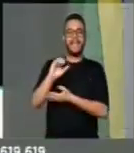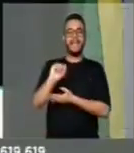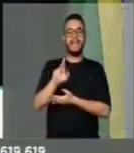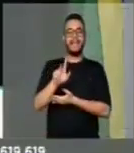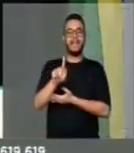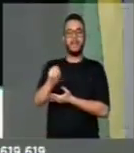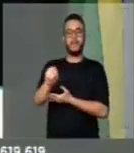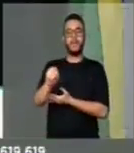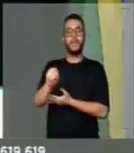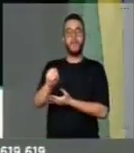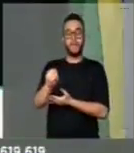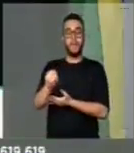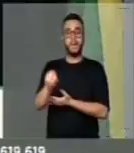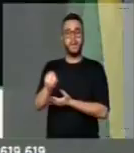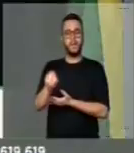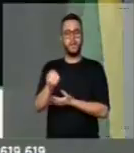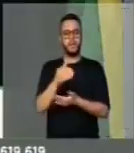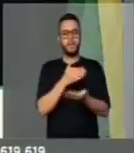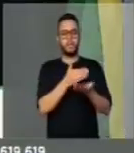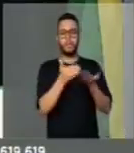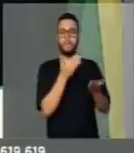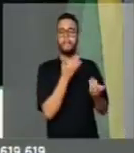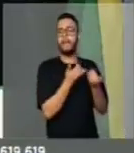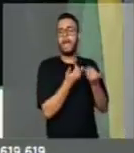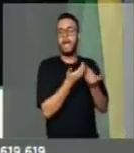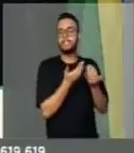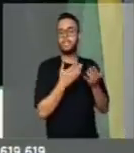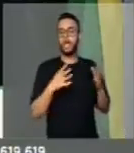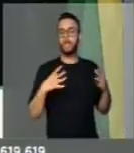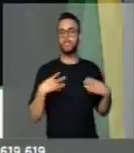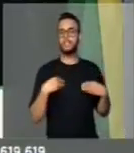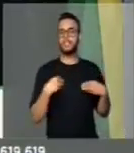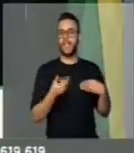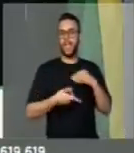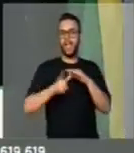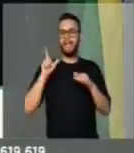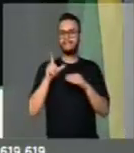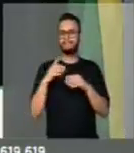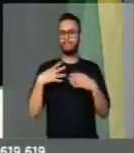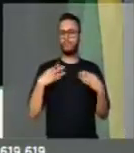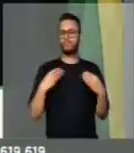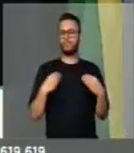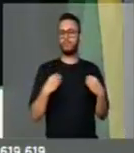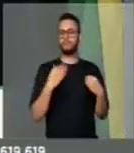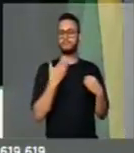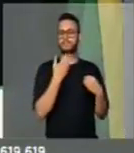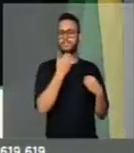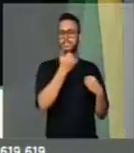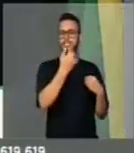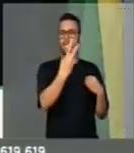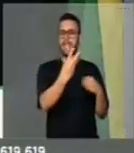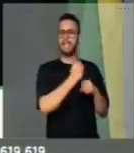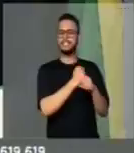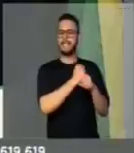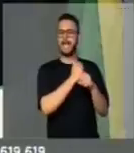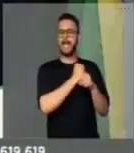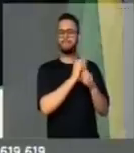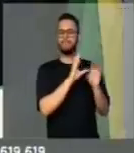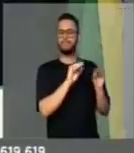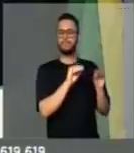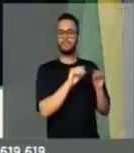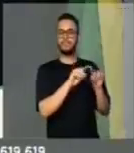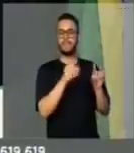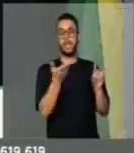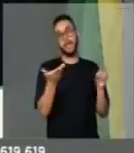mordomias, perder as tetinhas do governo que mamaram por longos 13 anos. Aí faz